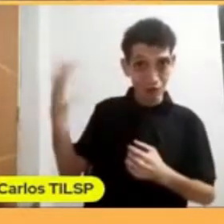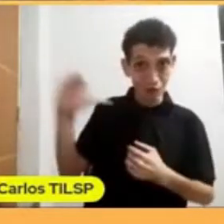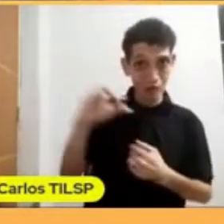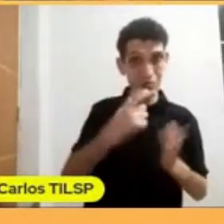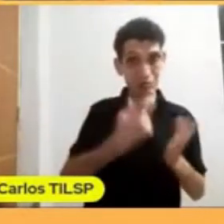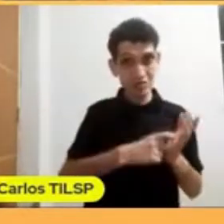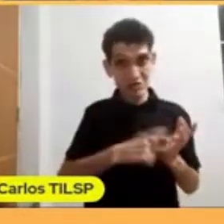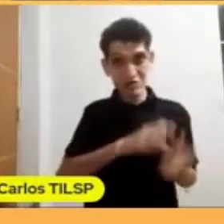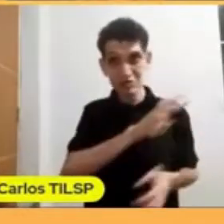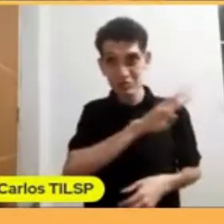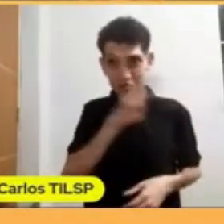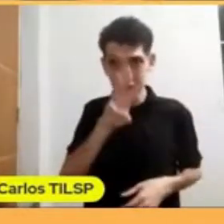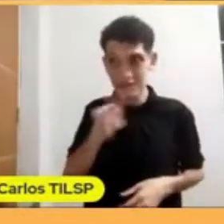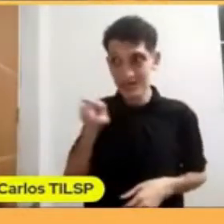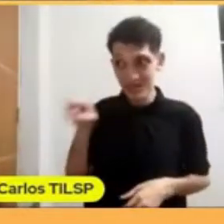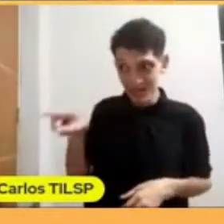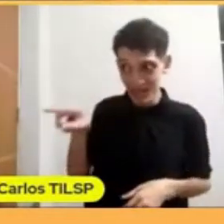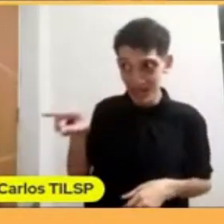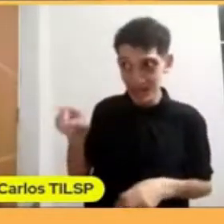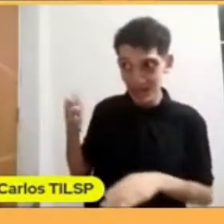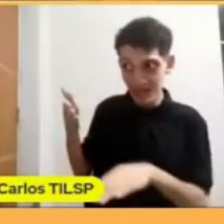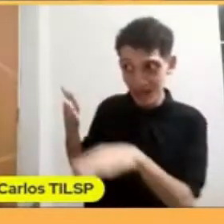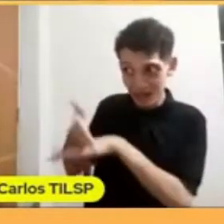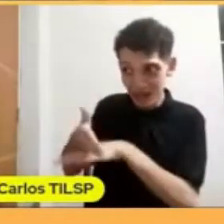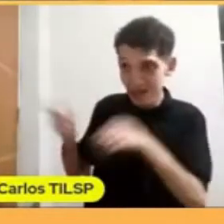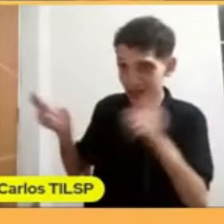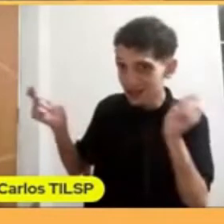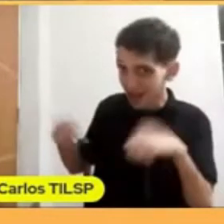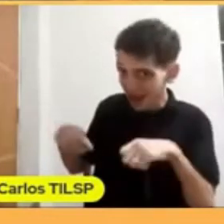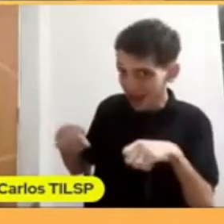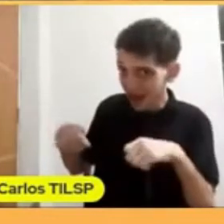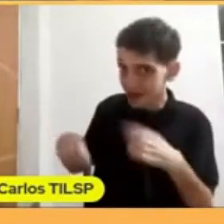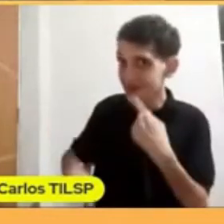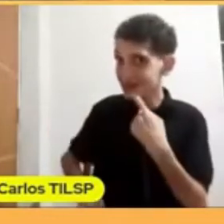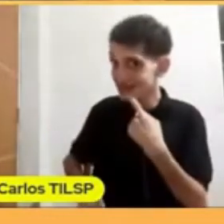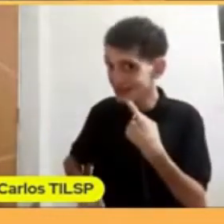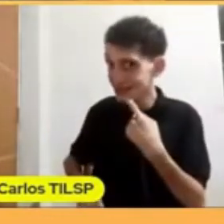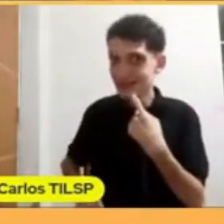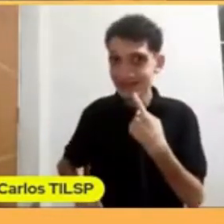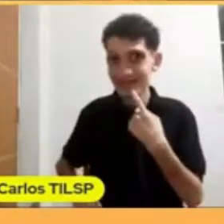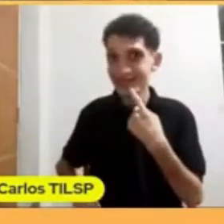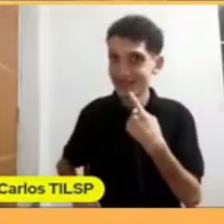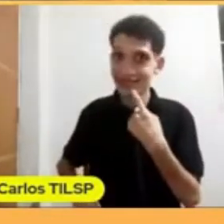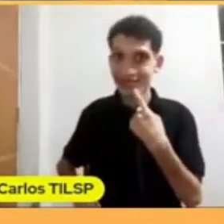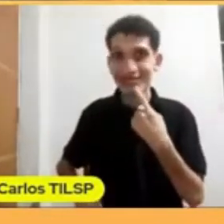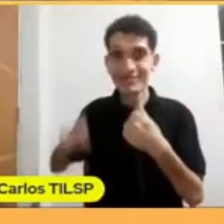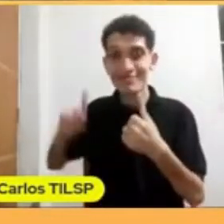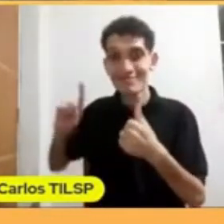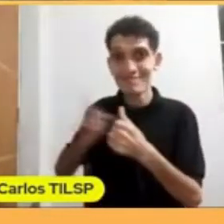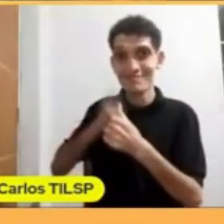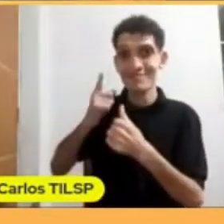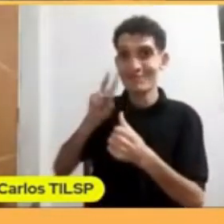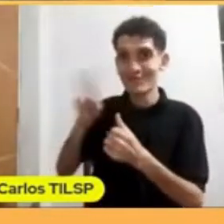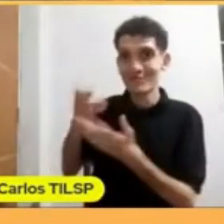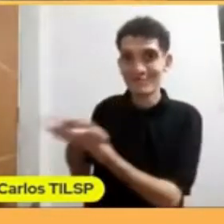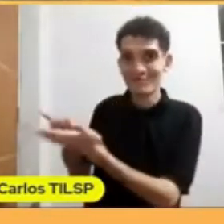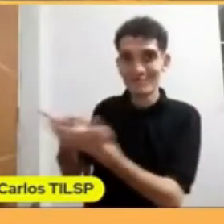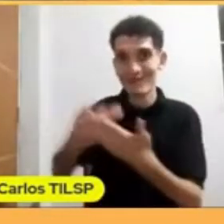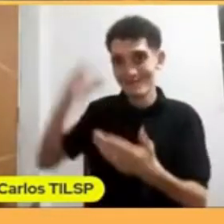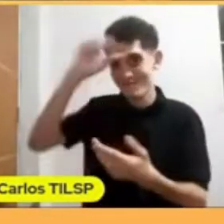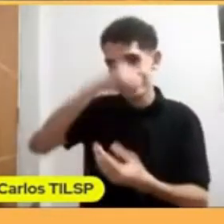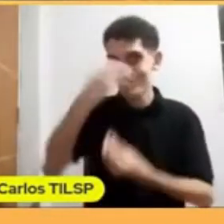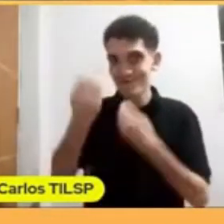as dificuldades, a gente, na hora de fazer a aplicação, a gente também vai entrar em contato com essa população, tá certo?